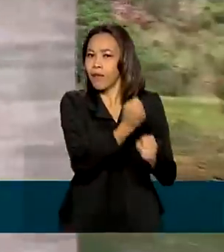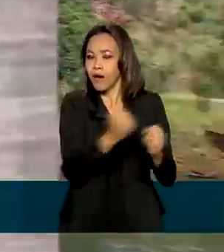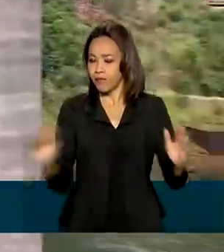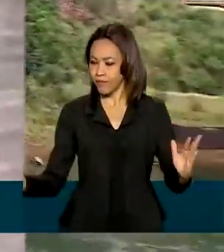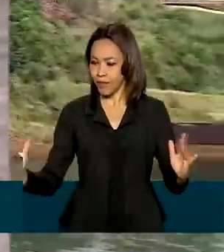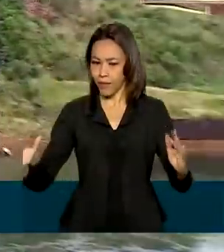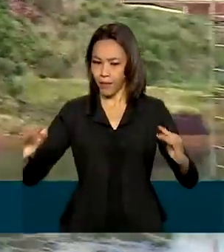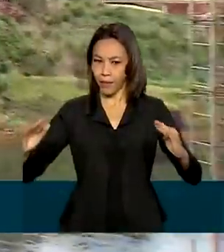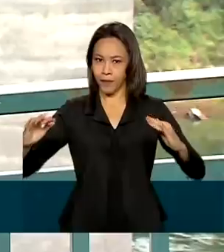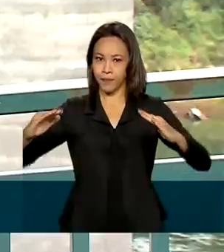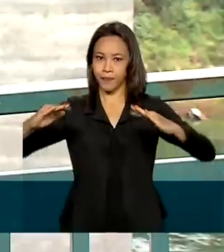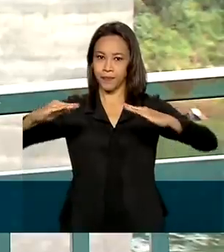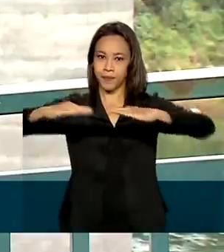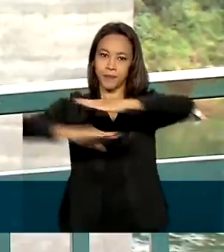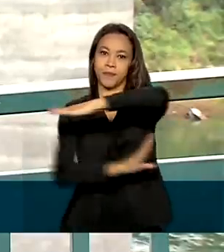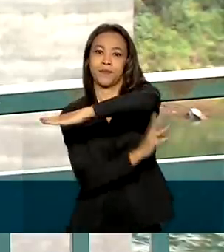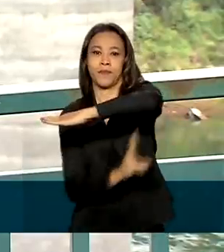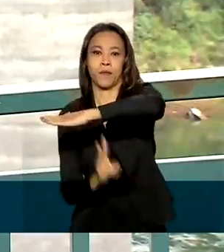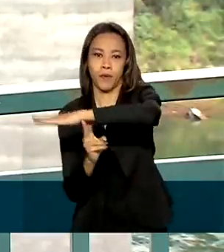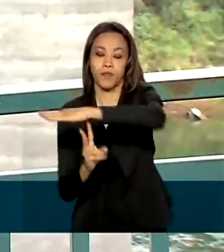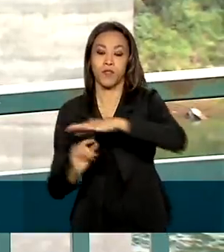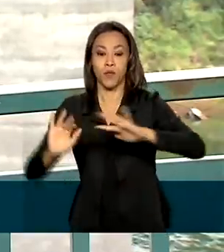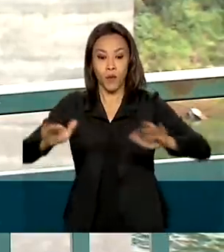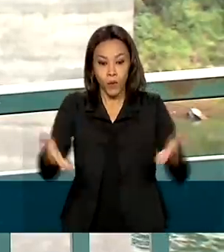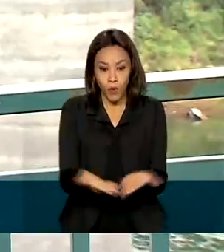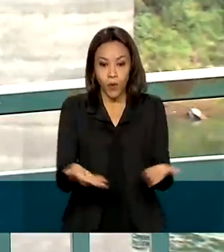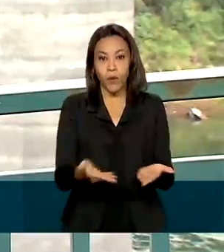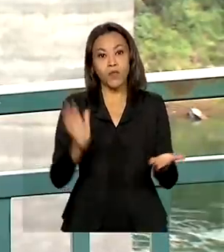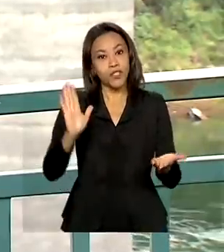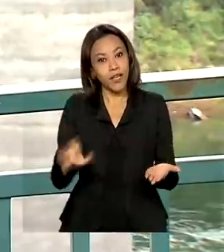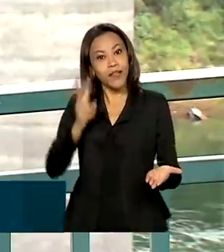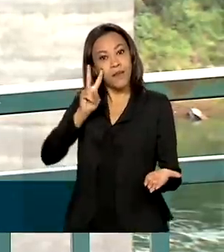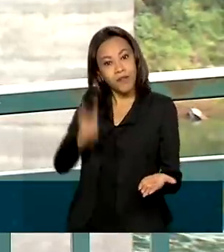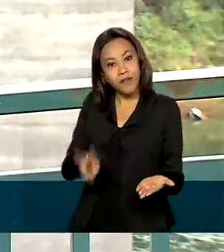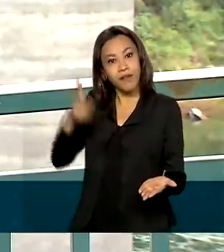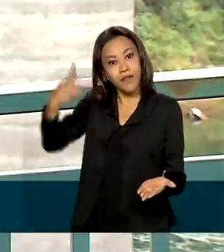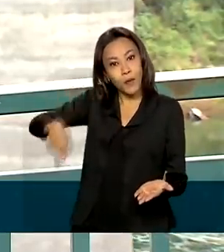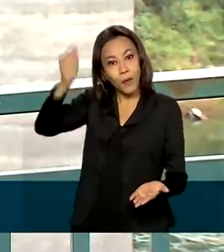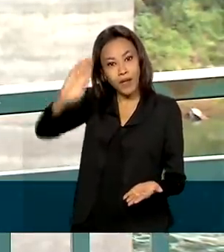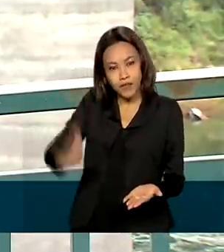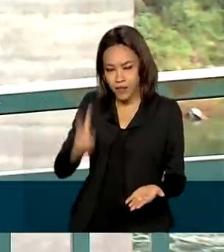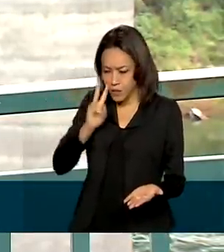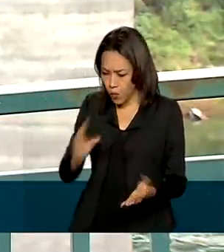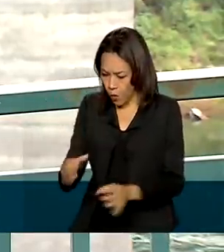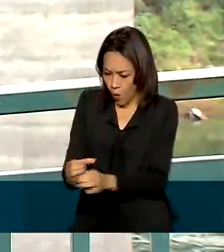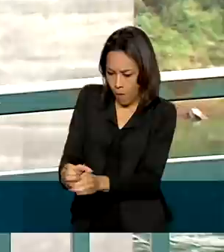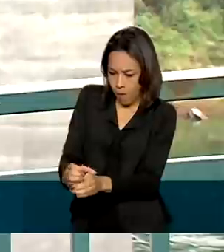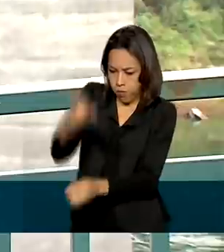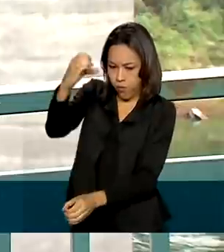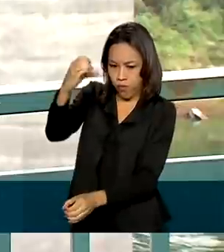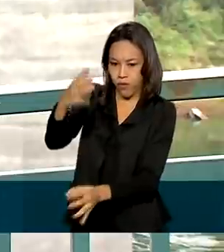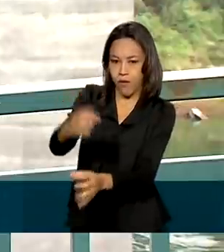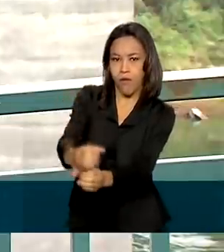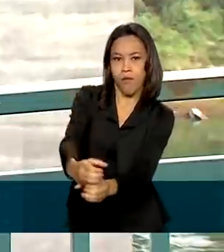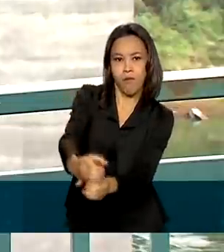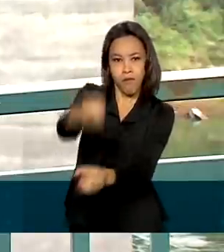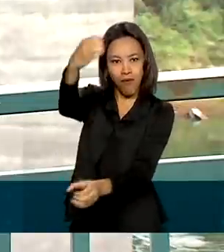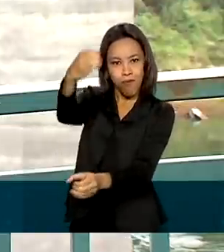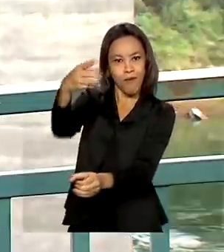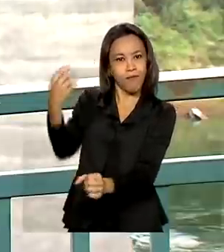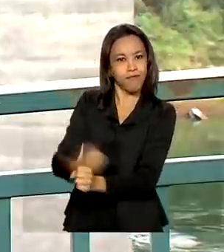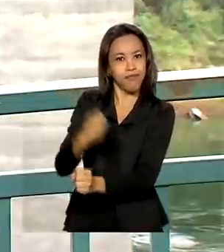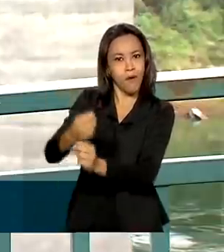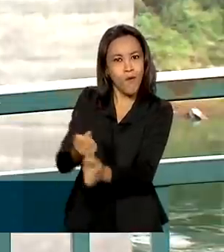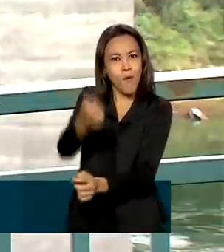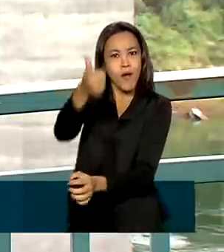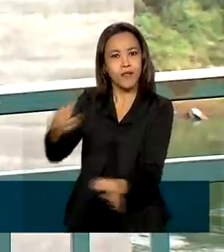a paisagem da região. Hoje já é possível ver aqui do lado brasileiro parte das estruturas que darão sustentação à nova ponte quase